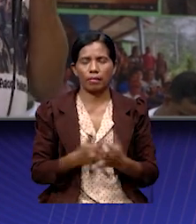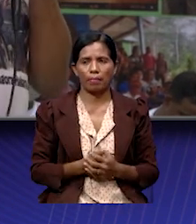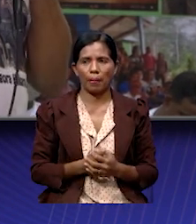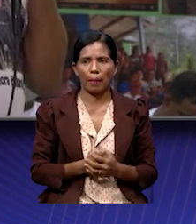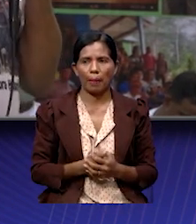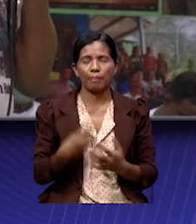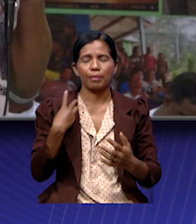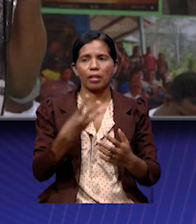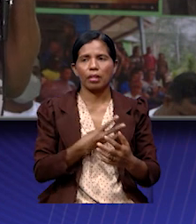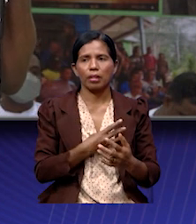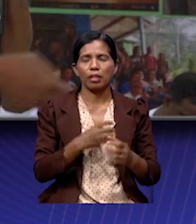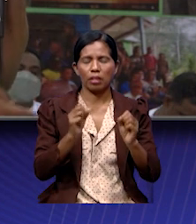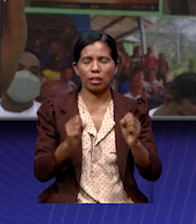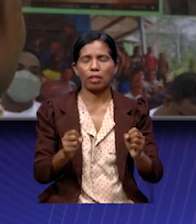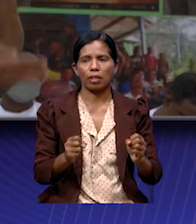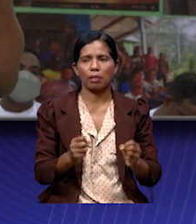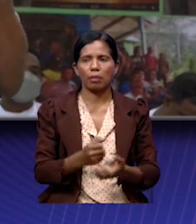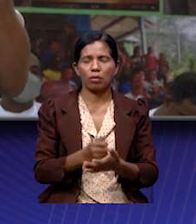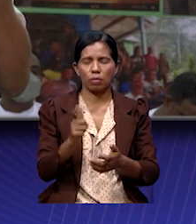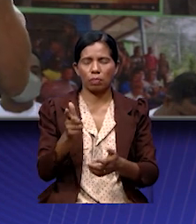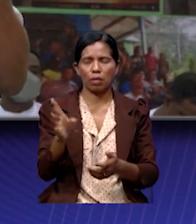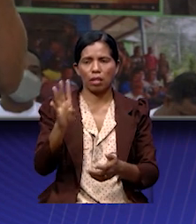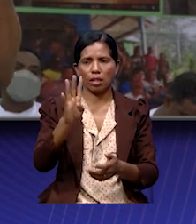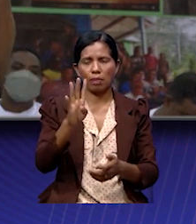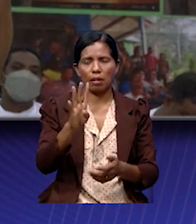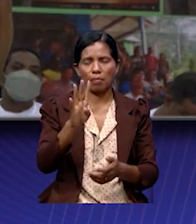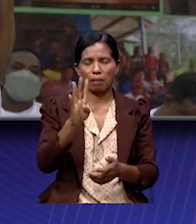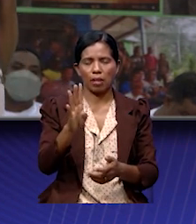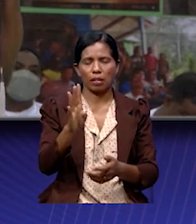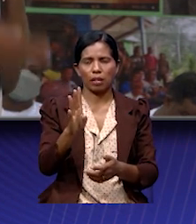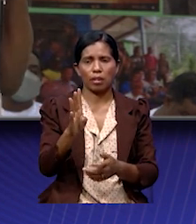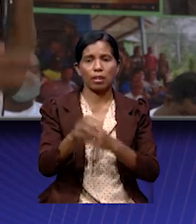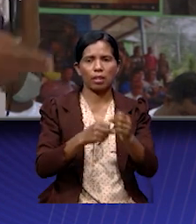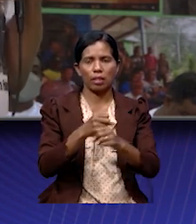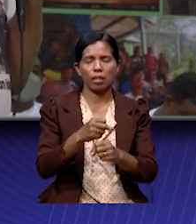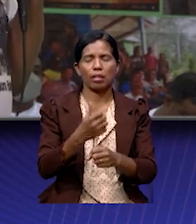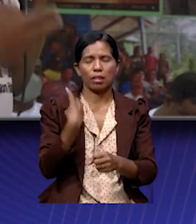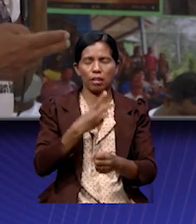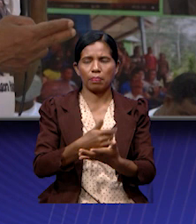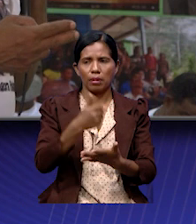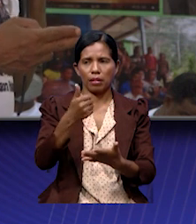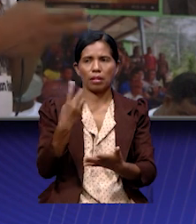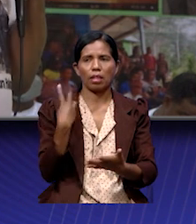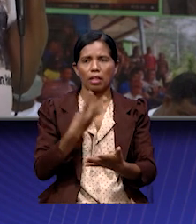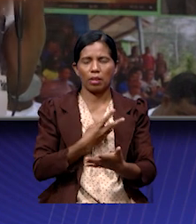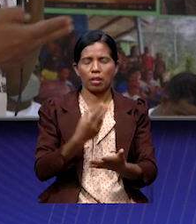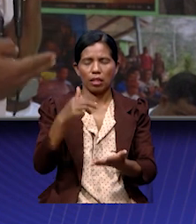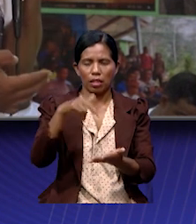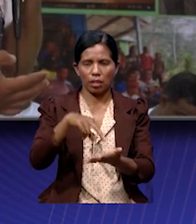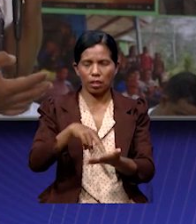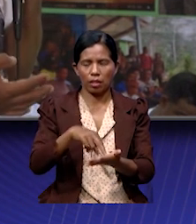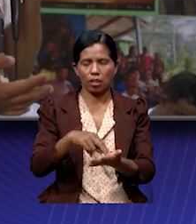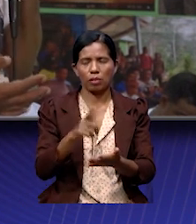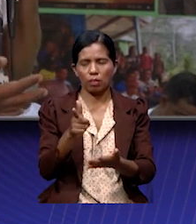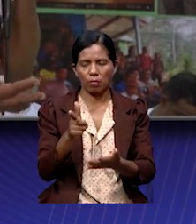te luta para raida, né? 24 anos e te manan. Agora, ita restaura a independência 20 anos